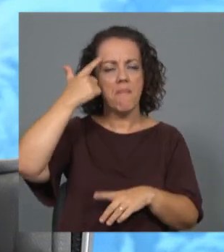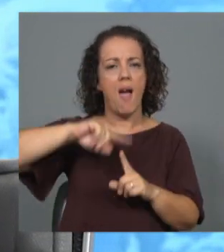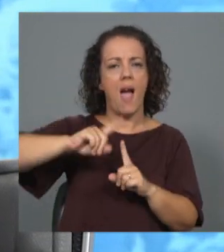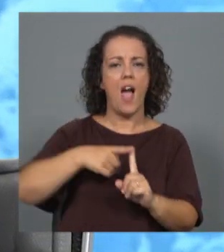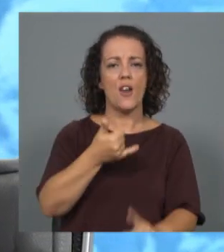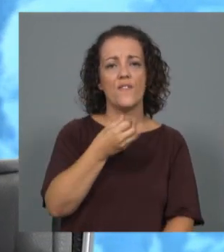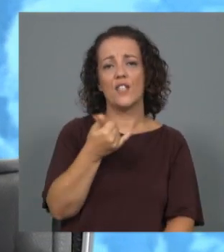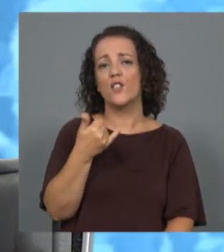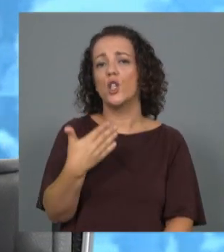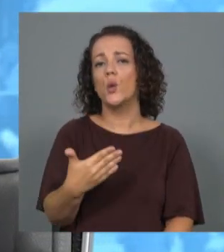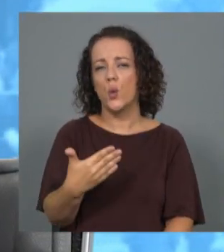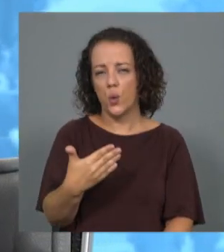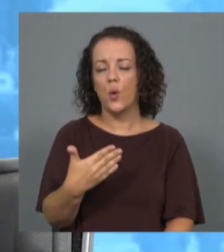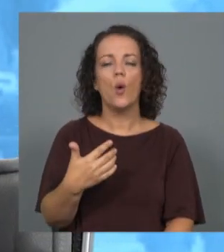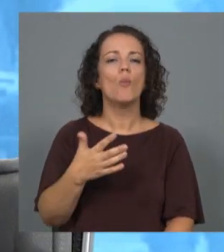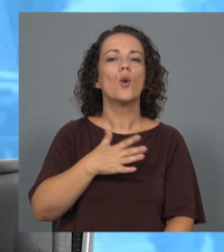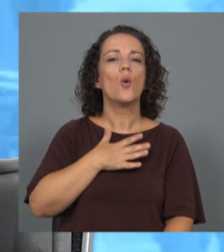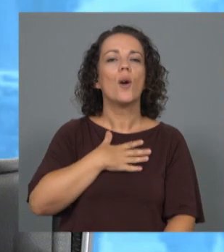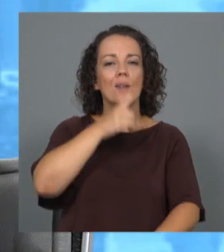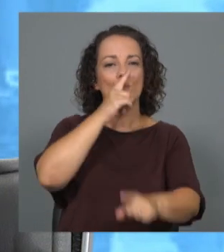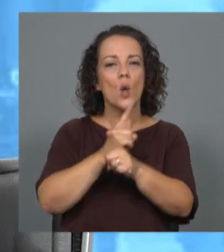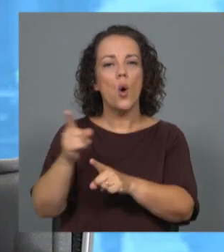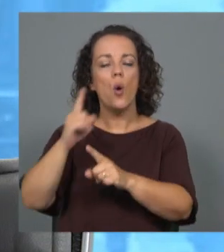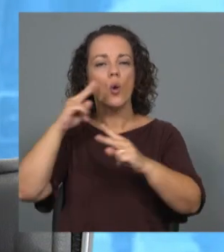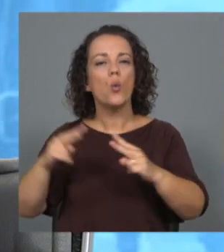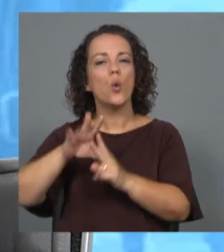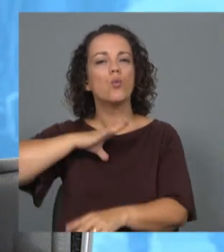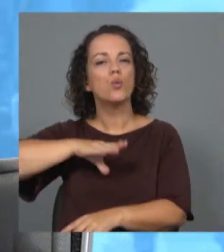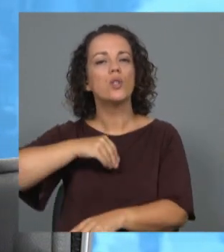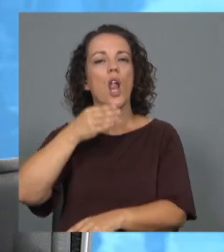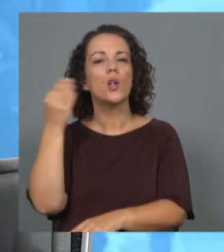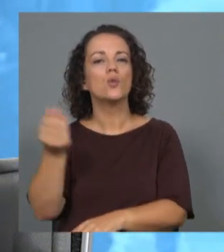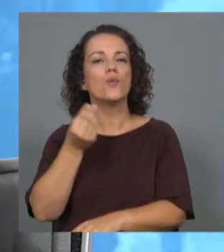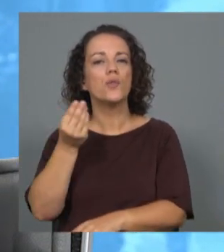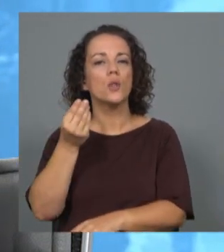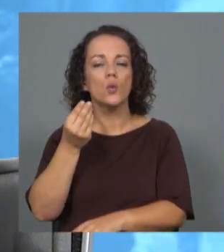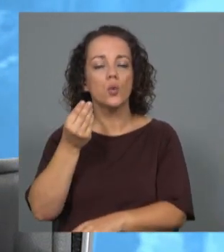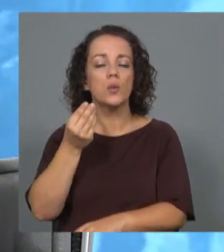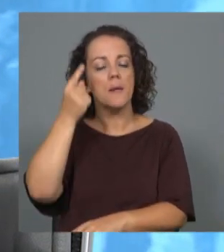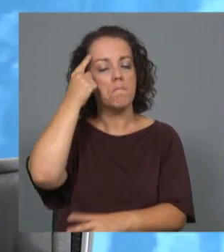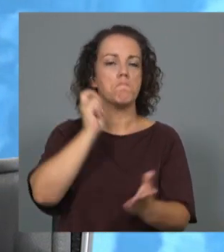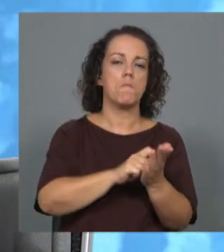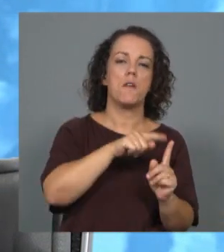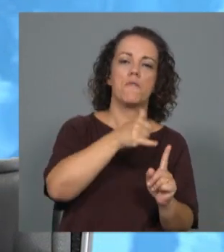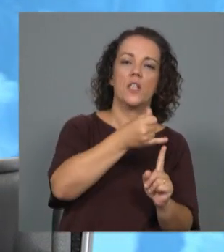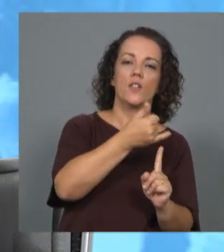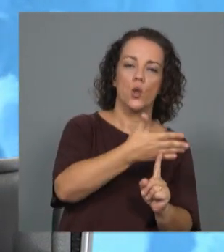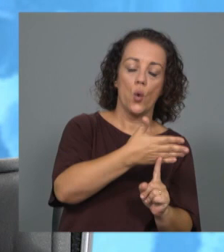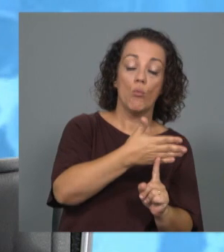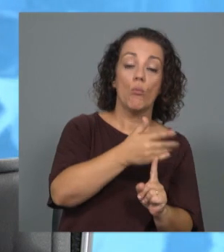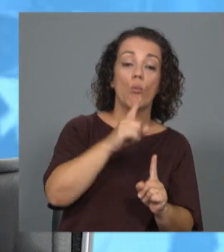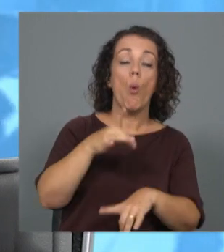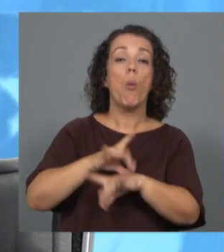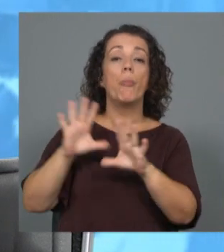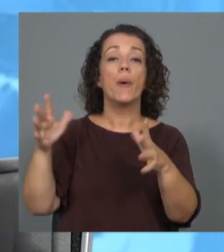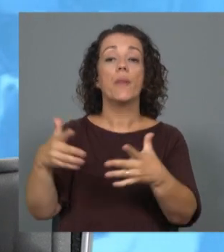2021 para não colidir com a Jornada Mundial da Juventude. Depois, devido à pandemia, a Jornada Mundial da Juventude foi